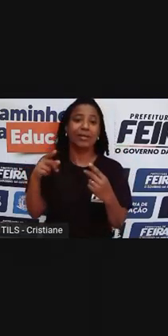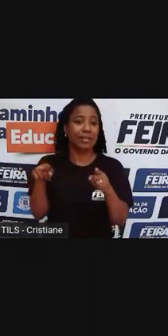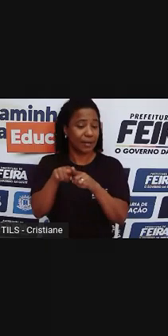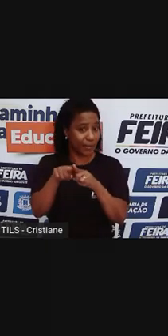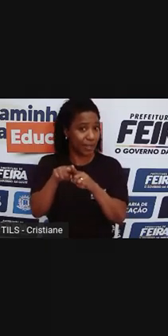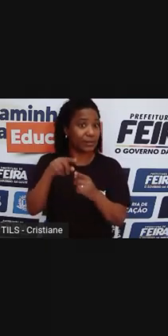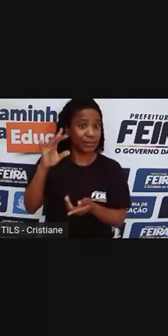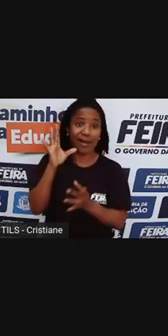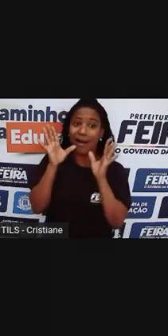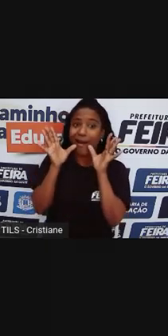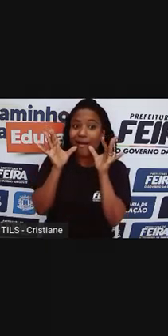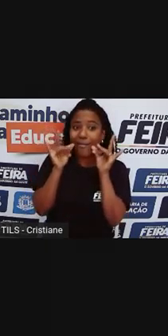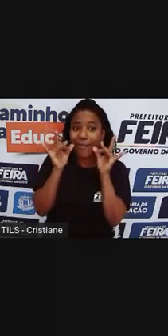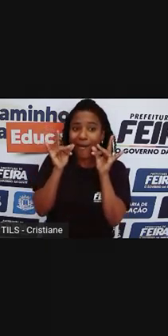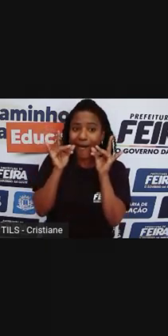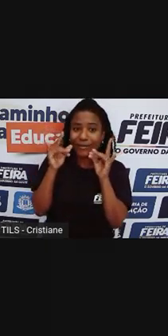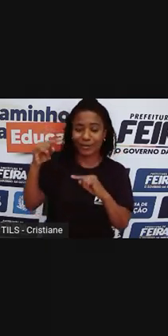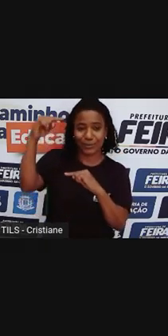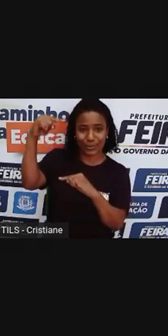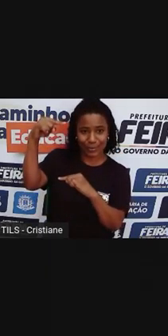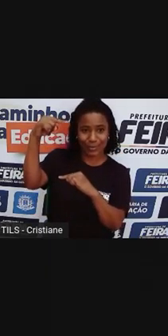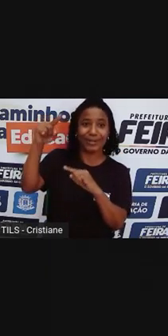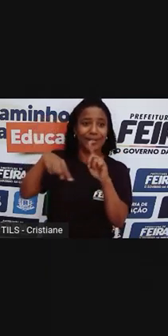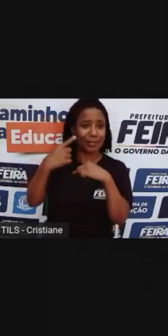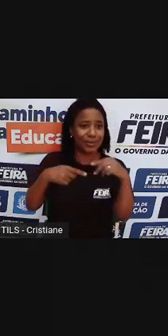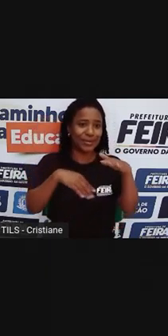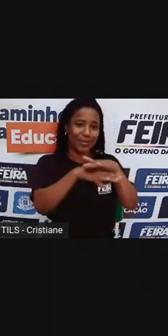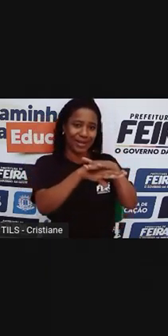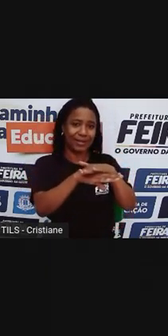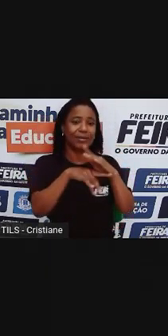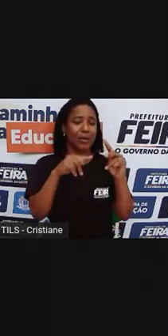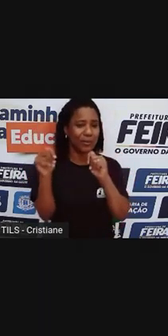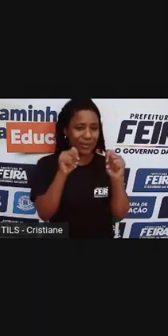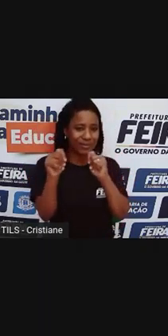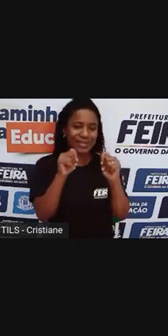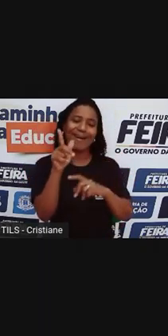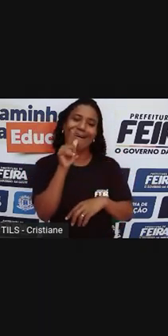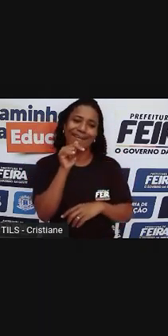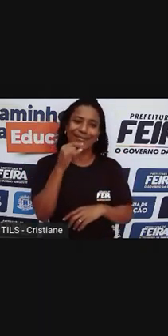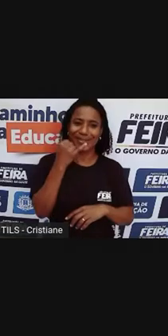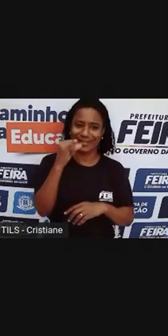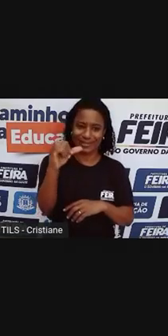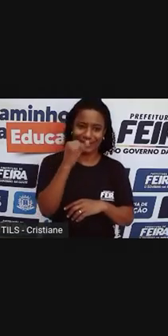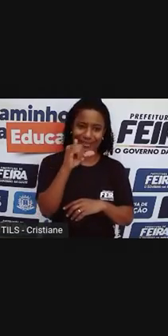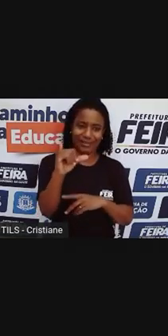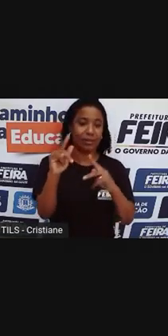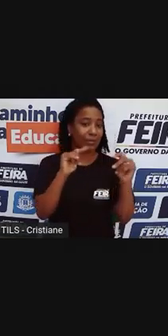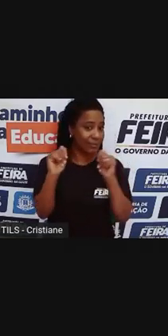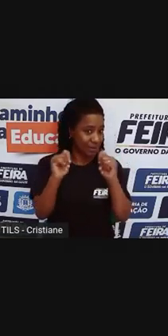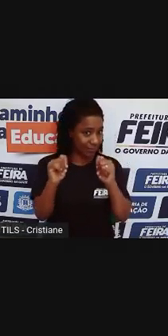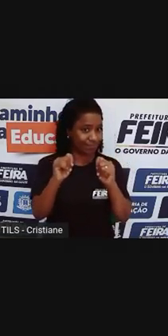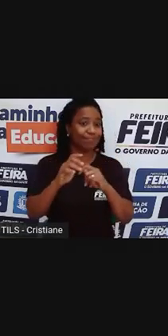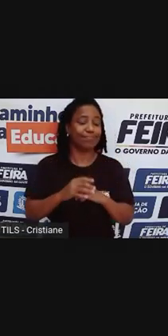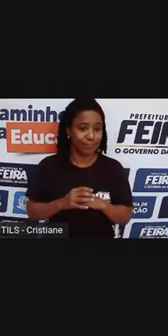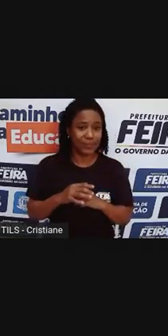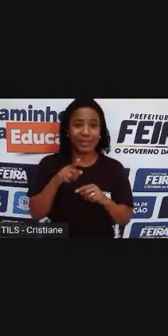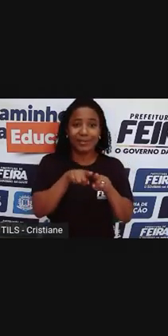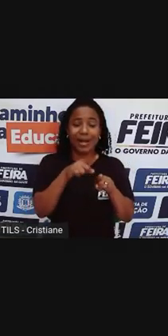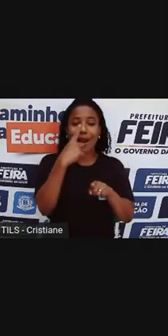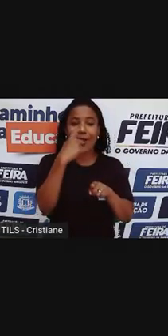e reutilizáveis, você vai reduzir o consumo de energia, de água e a quantidade de resíduos gerada. E quando o produto não servir